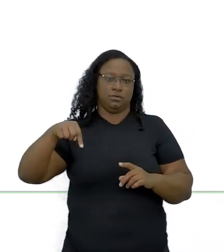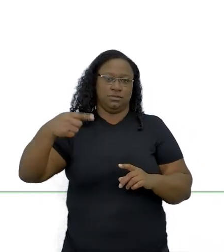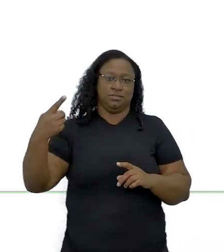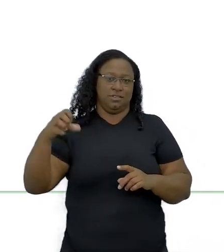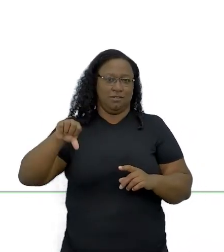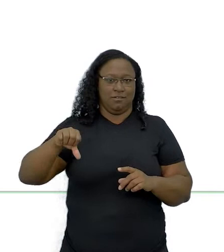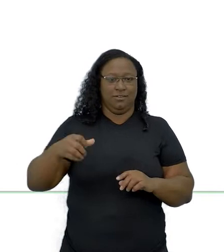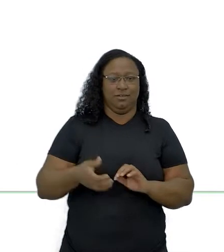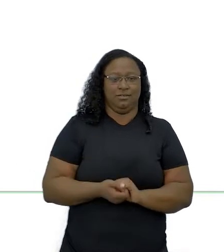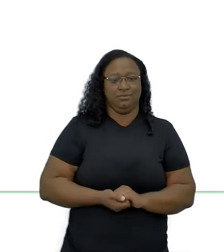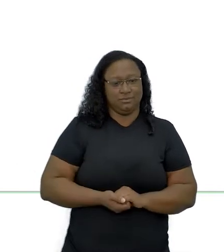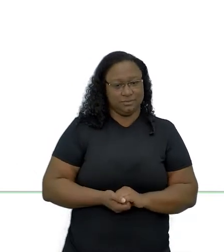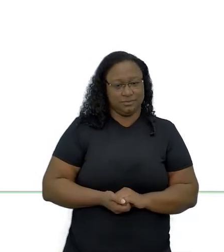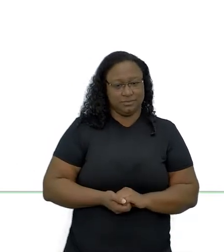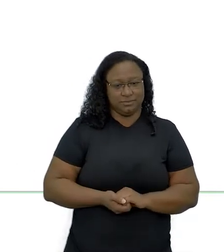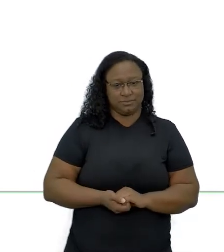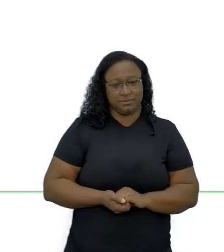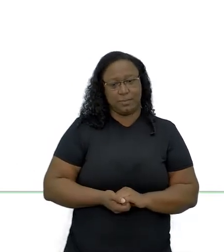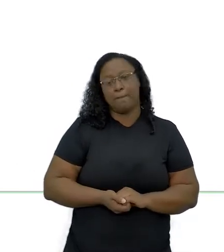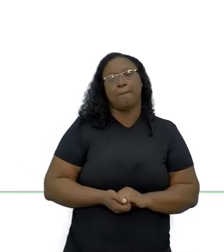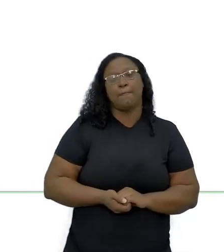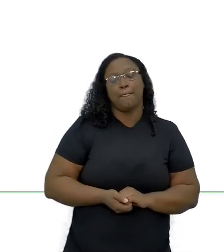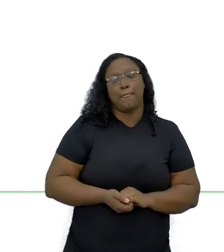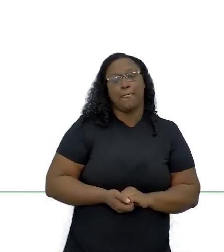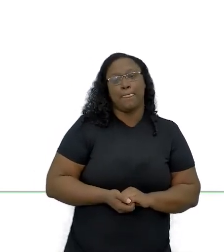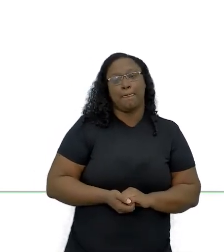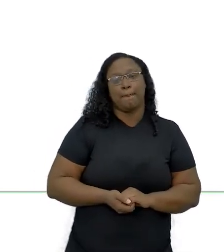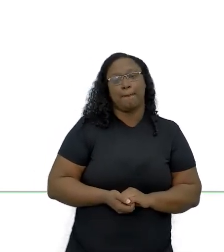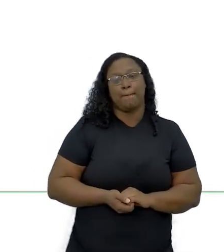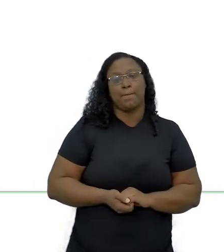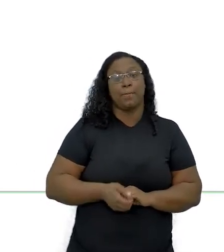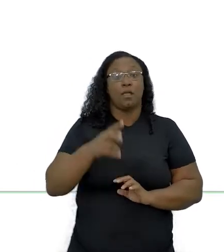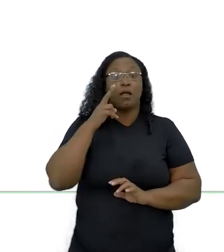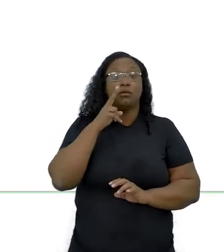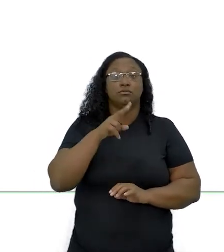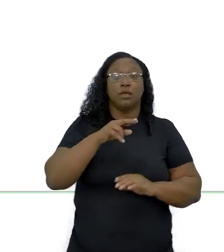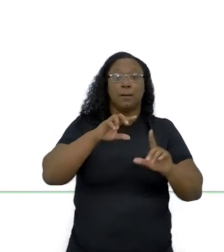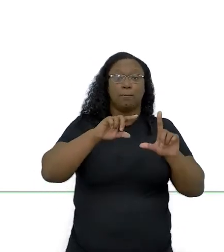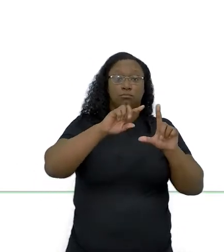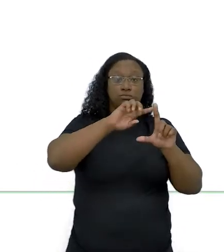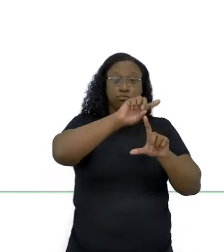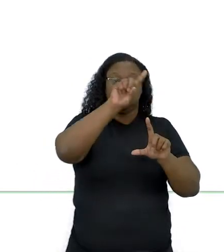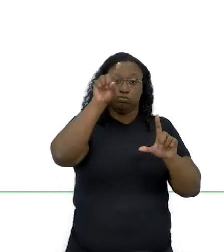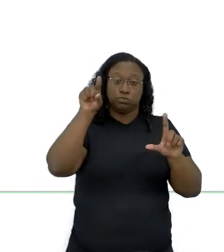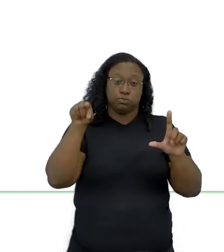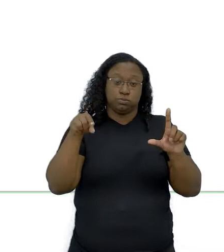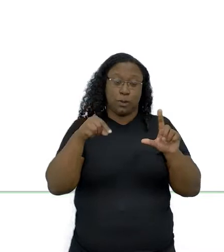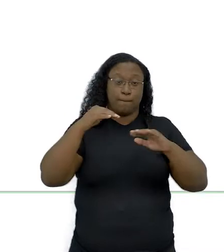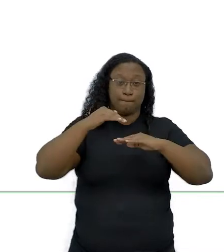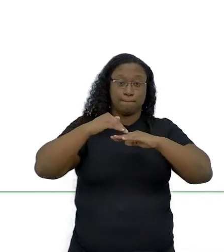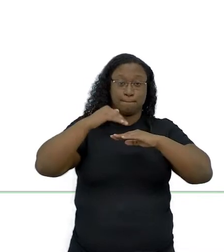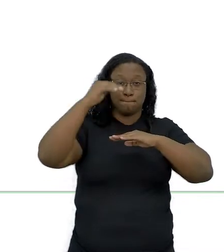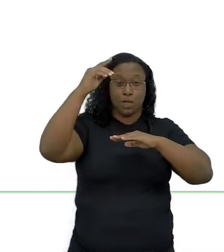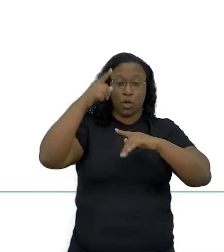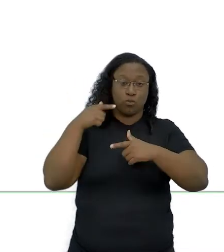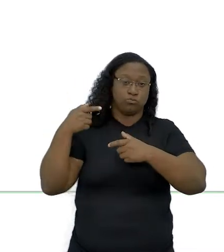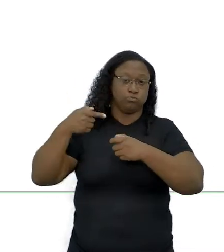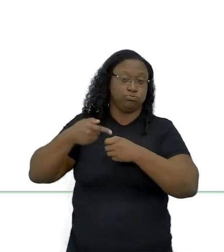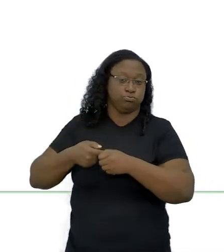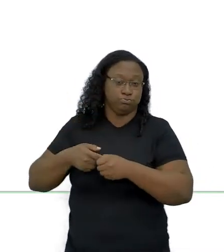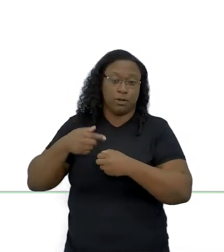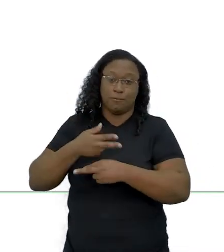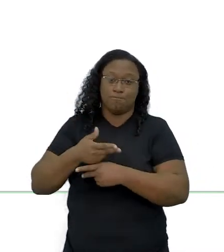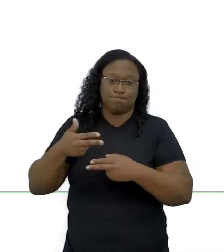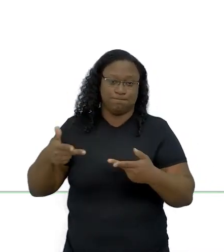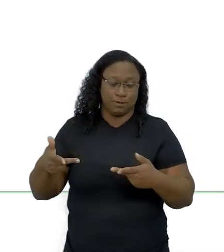o que o mundo tem? Ó, veja que a maior parte da energia utilizada vem de petróleo e os seus